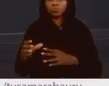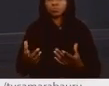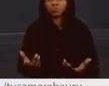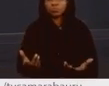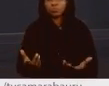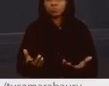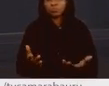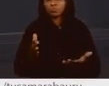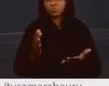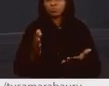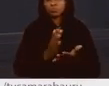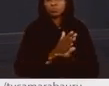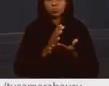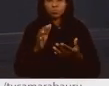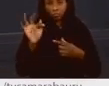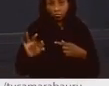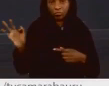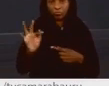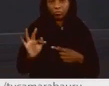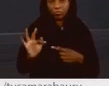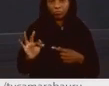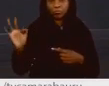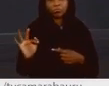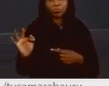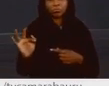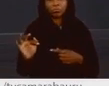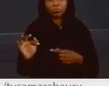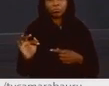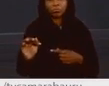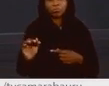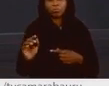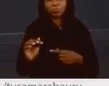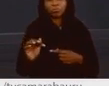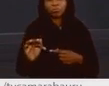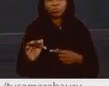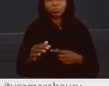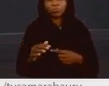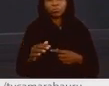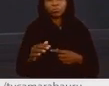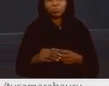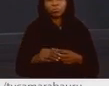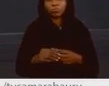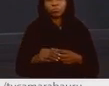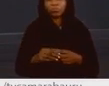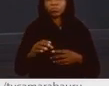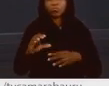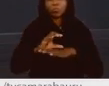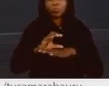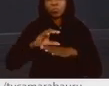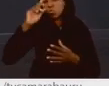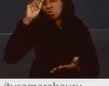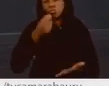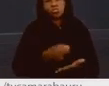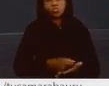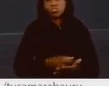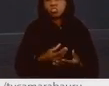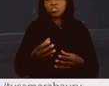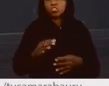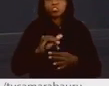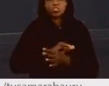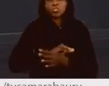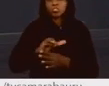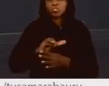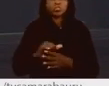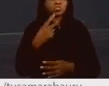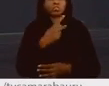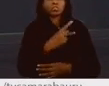superior que deixou a critério do curso decidir como seria a sua estratégia. E teve instituição